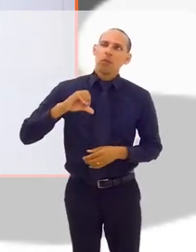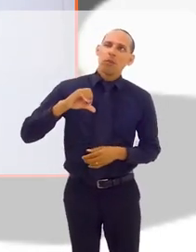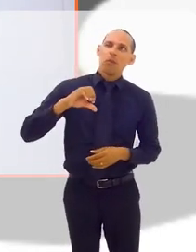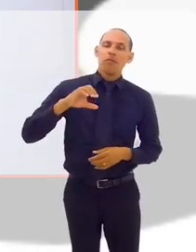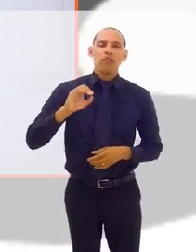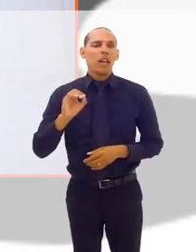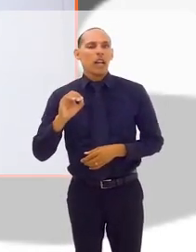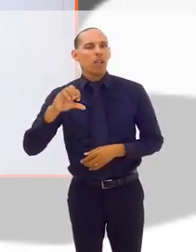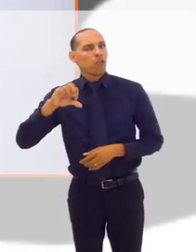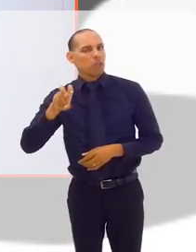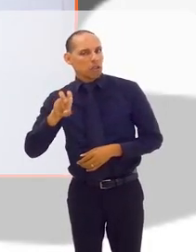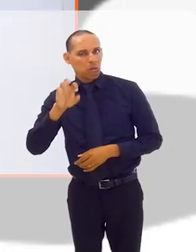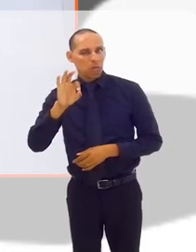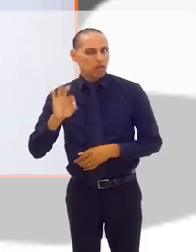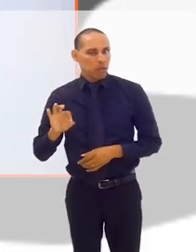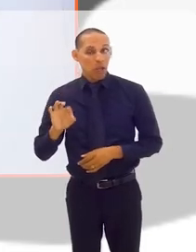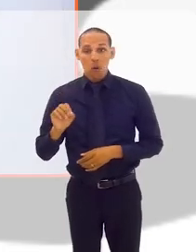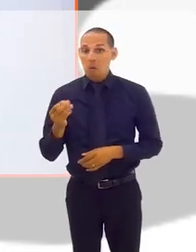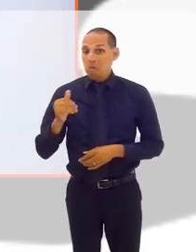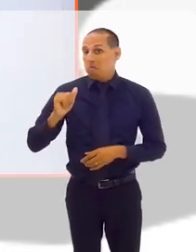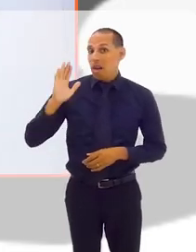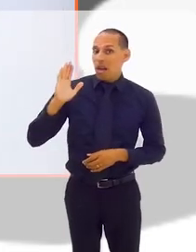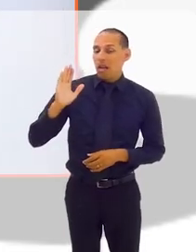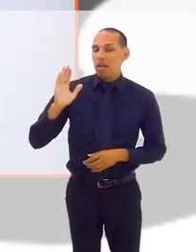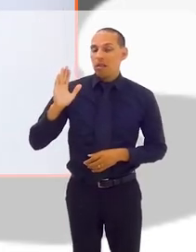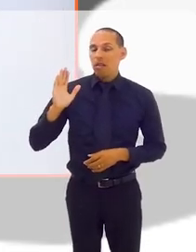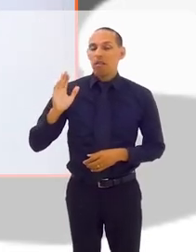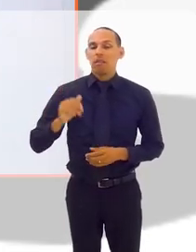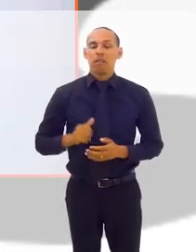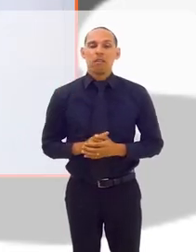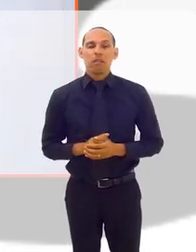às vezes 95%, tem coisas que até mais ou menos,